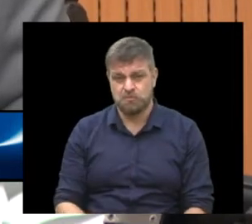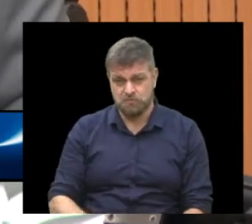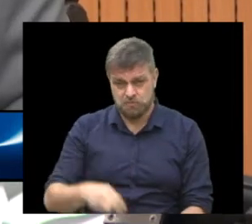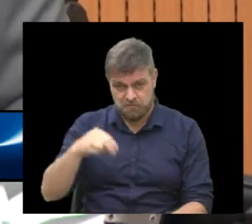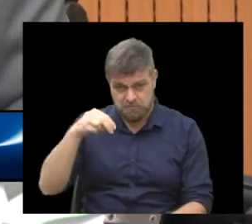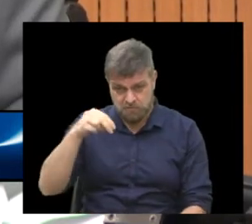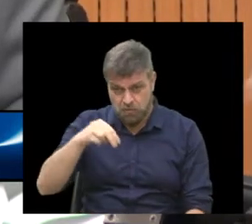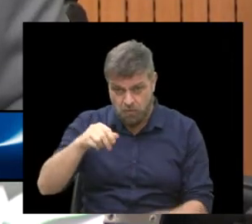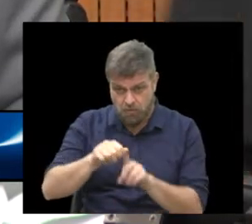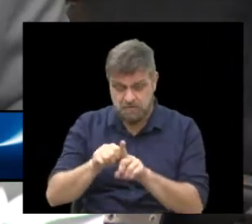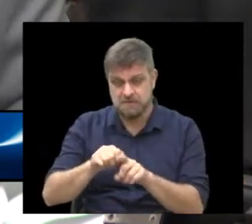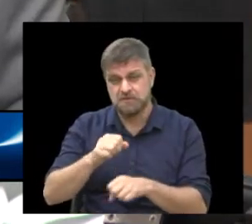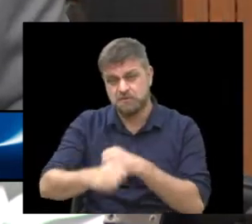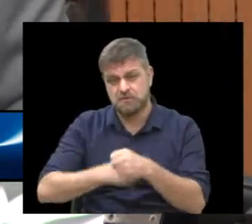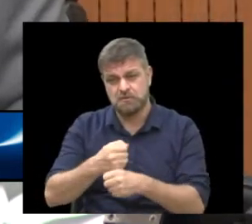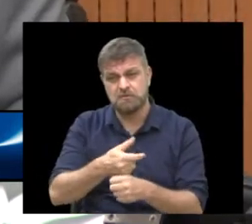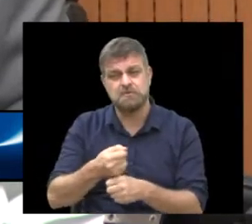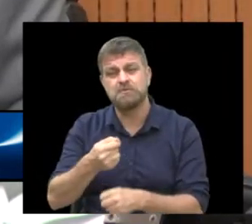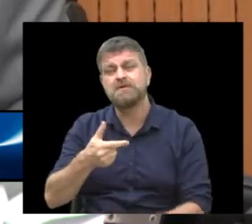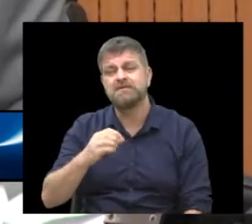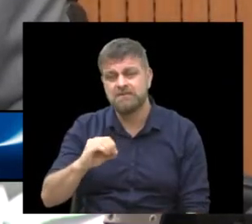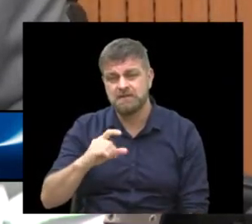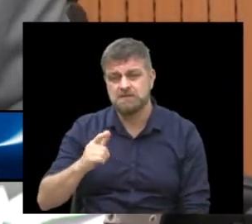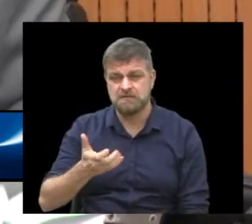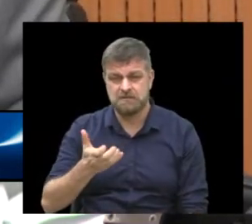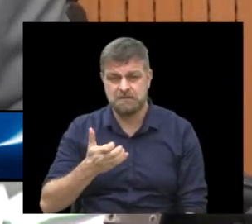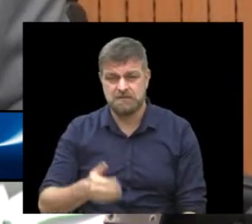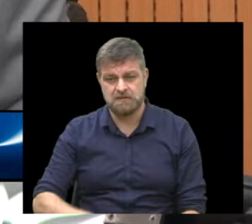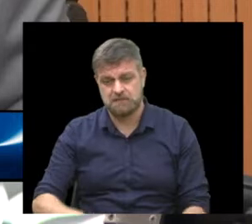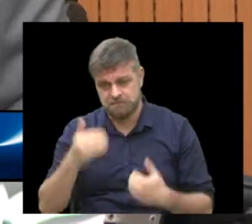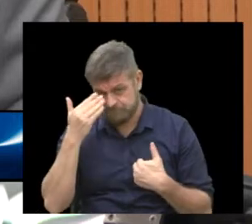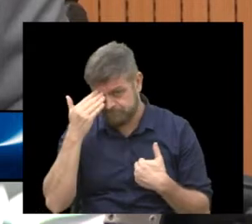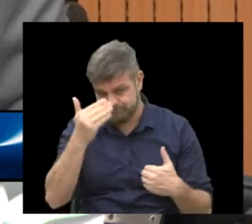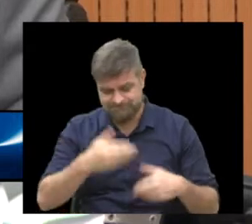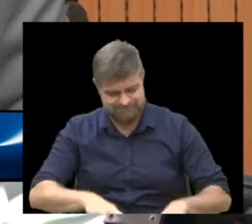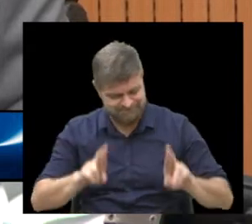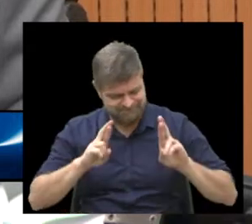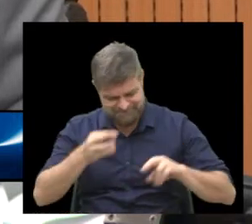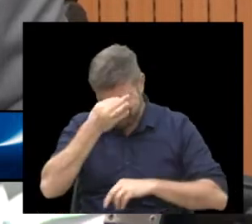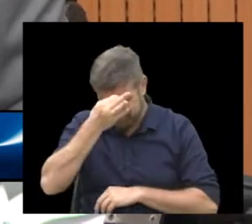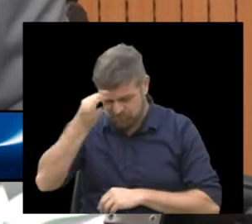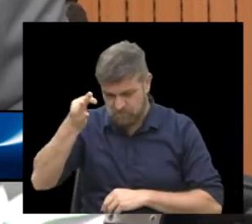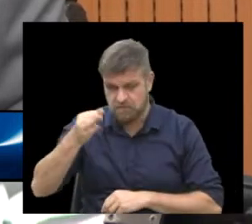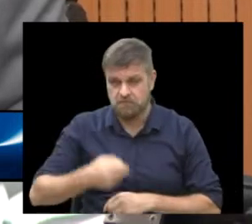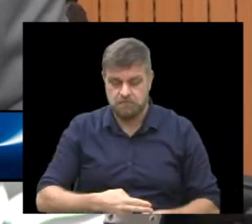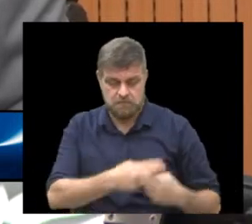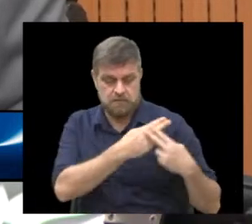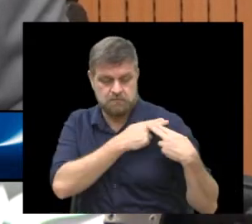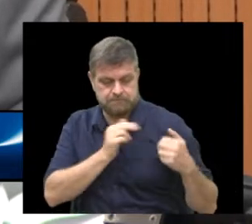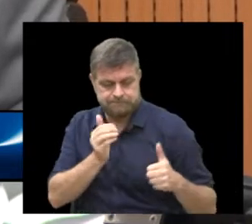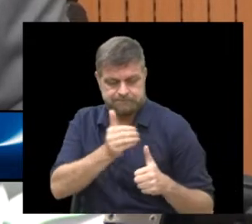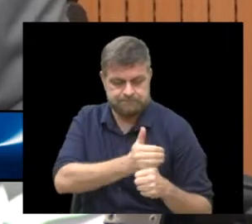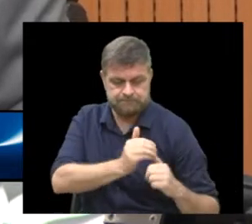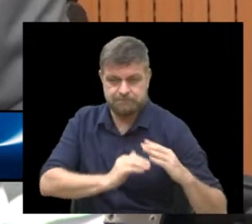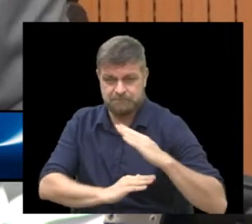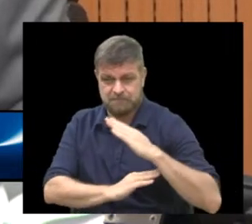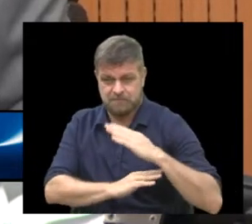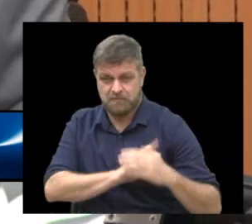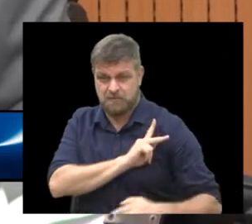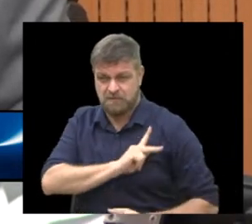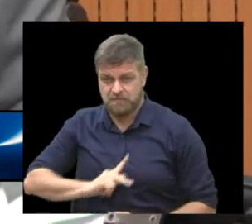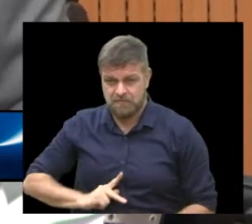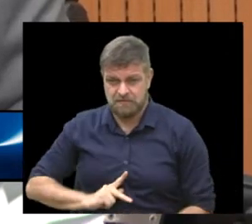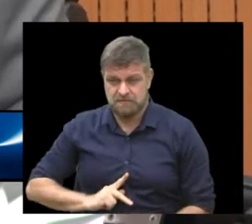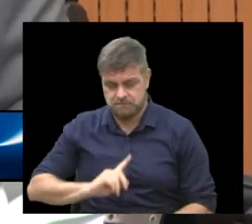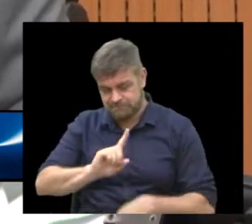Aproveito para renovar meus votos de elevada estima e apreço, desejando boa sorte na condução da presidente da Câmara Municipal de Campinas